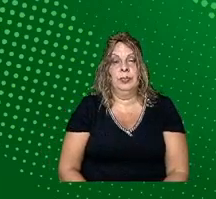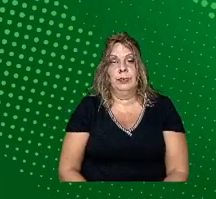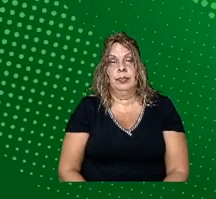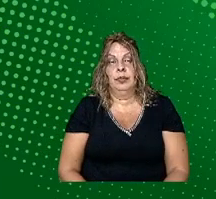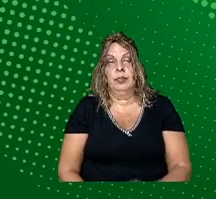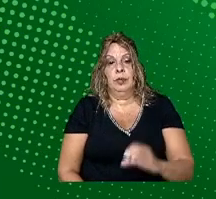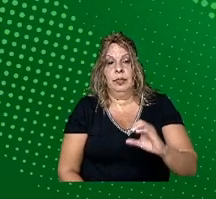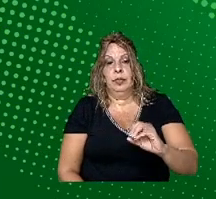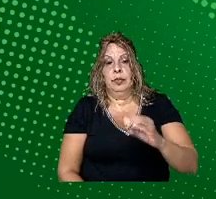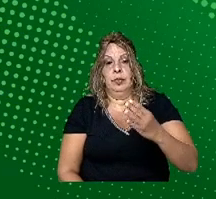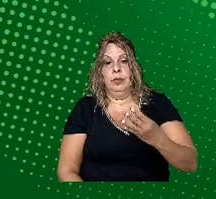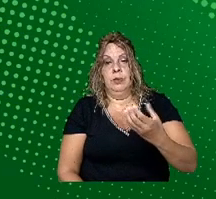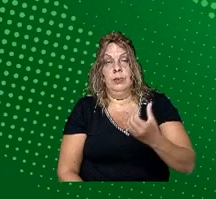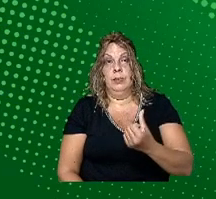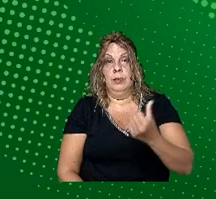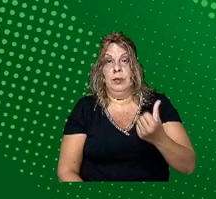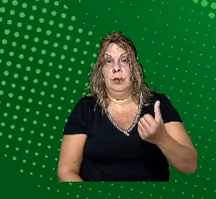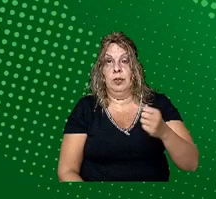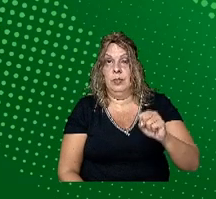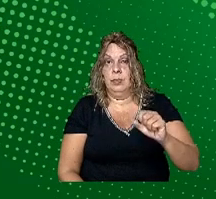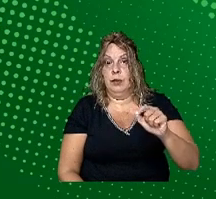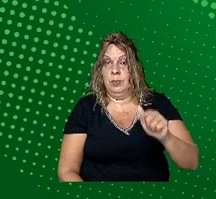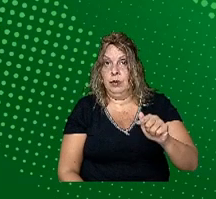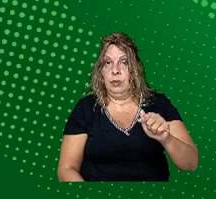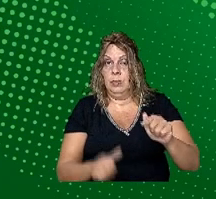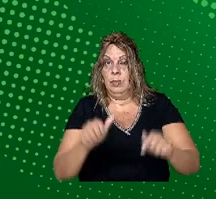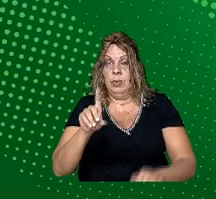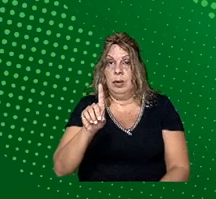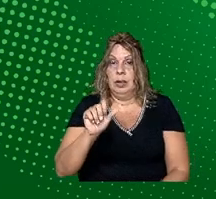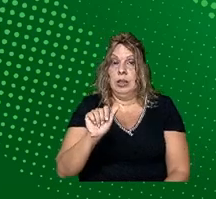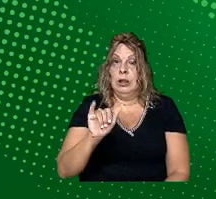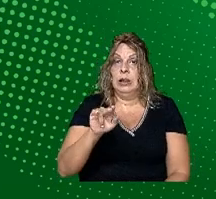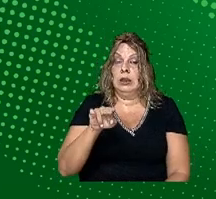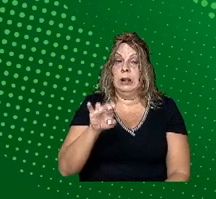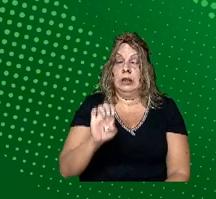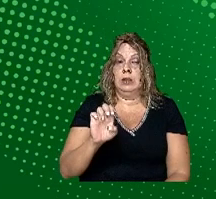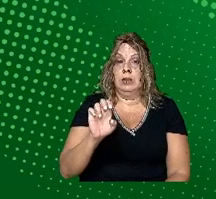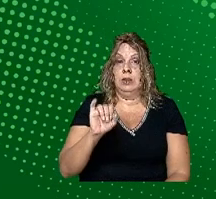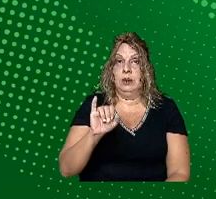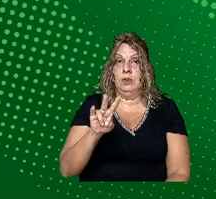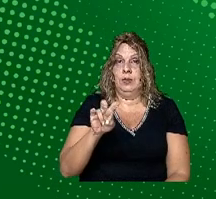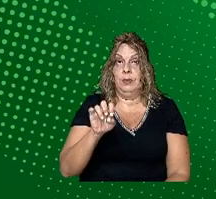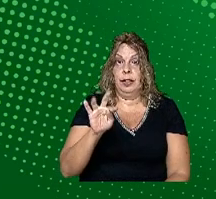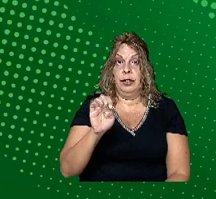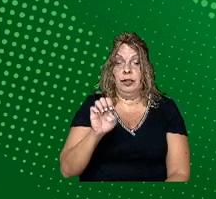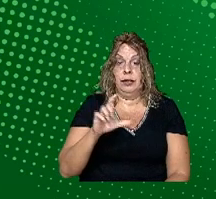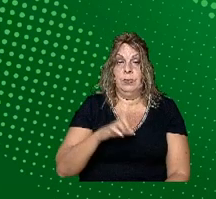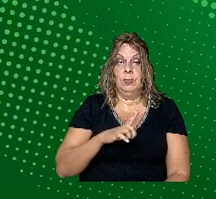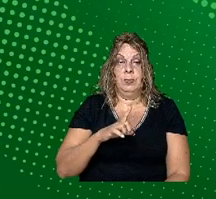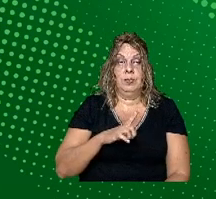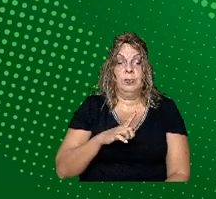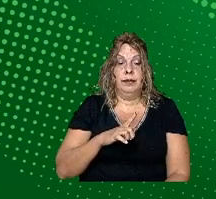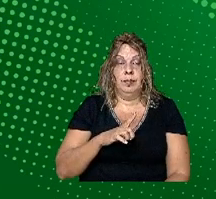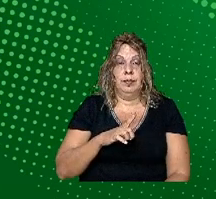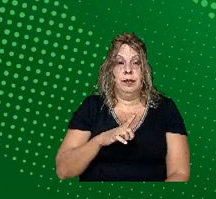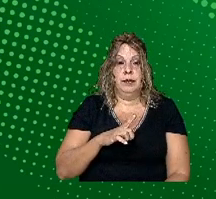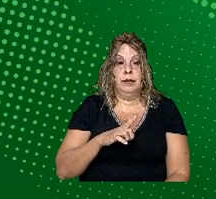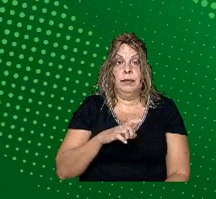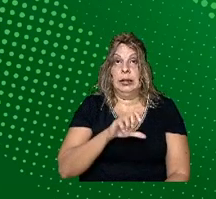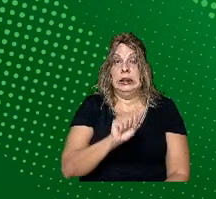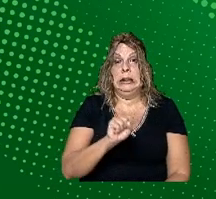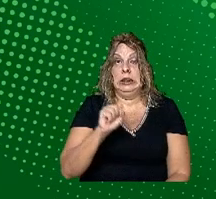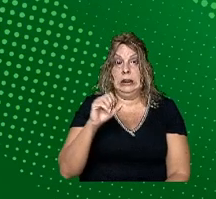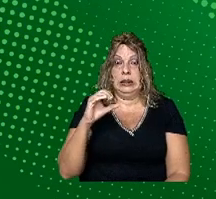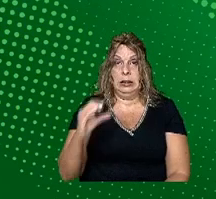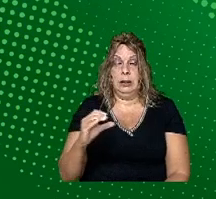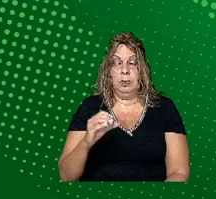número 046687, pertence a Daiane e Ivete, aqui de Aracaju, a Vitória Pé Quente da Regional Siqueira